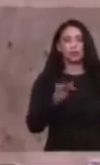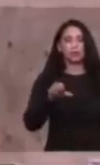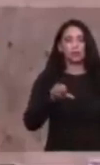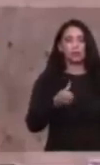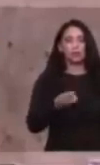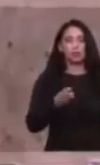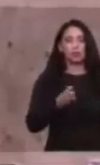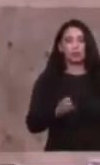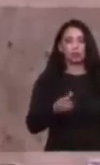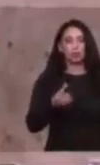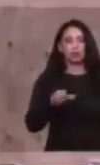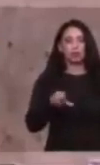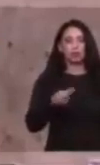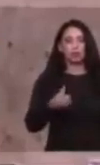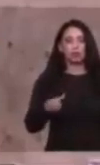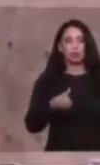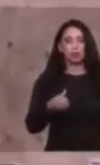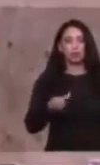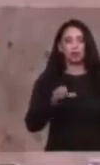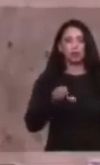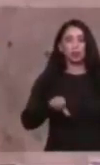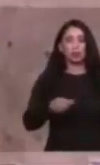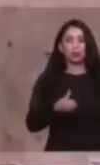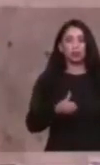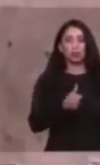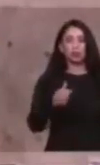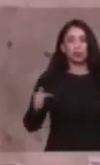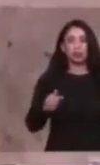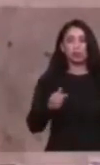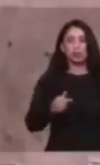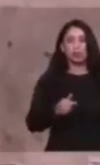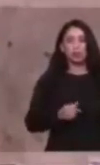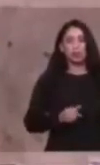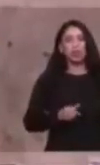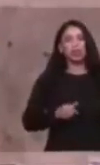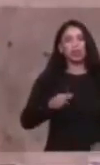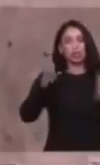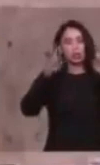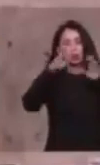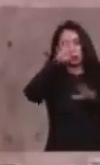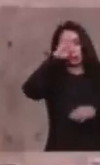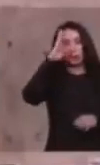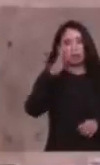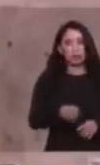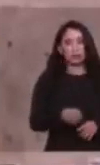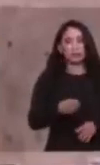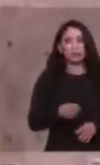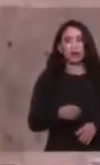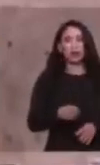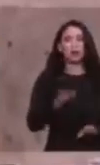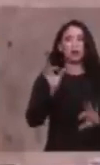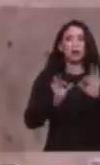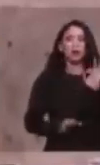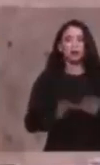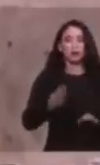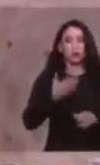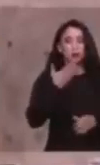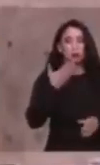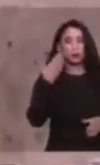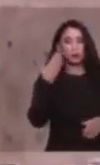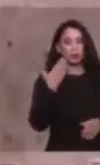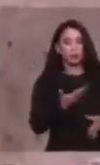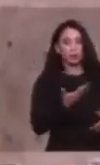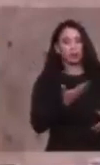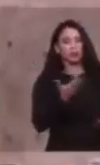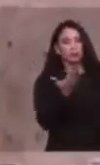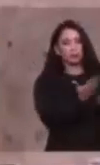965, 966 e 967. E, no mérito, por maioria, julgou procedente o pedido